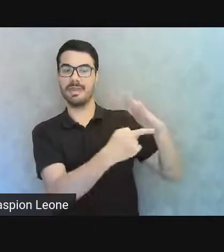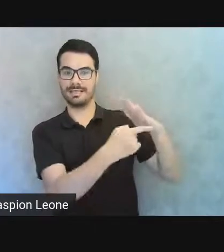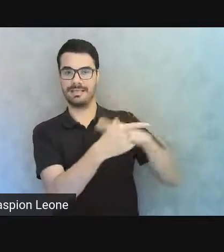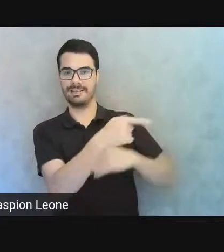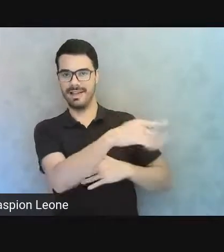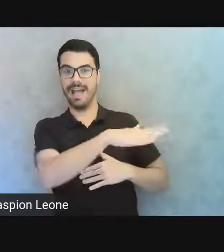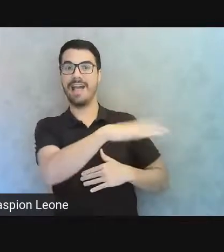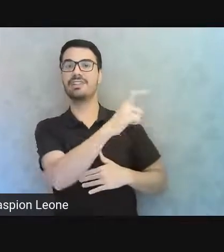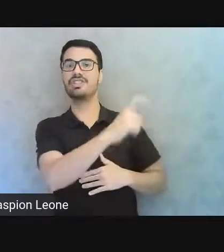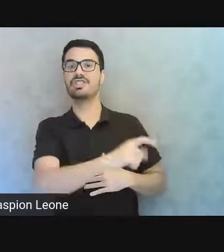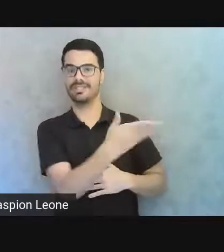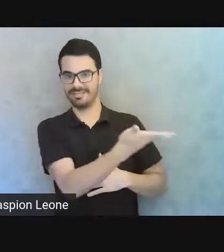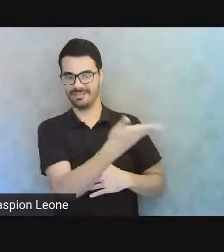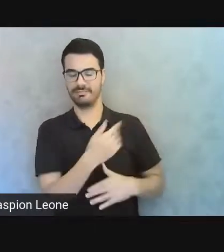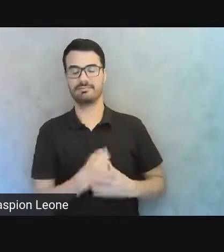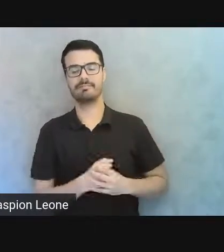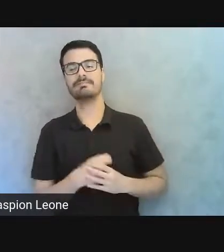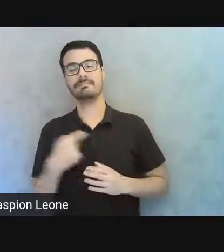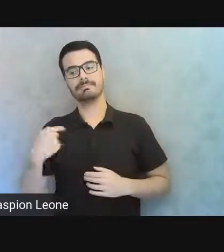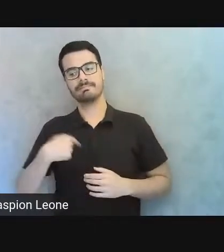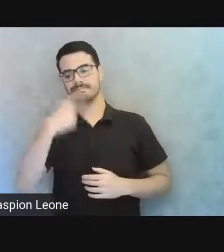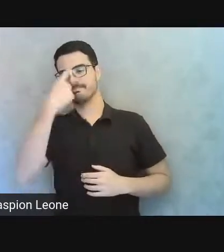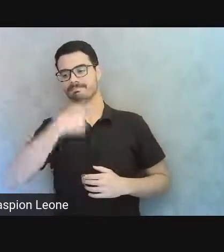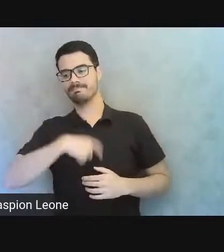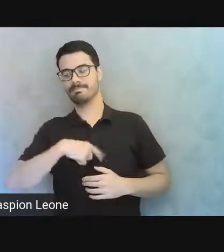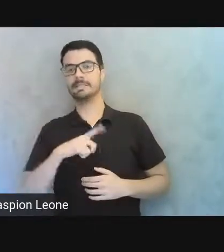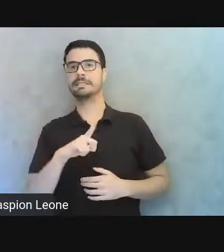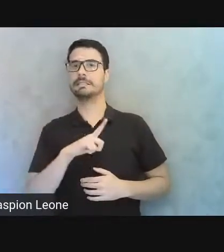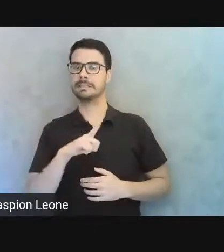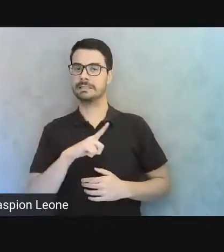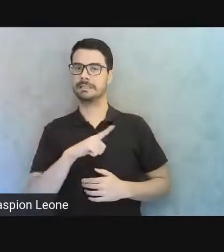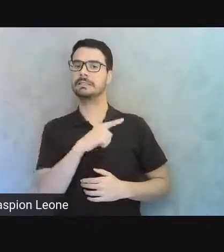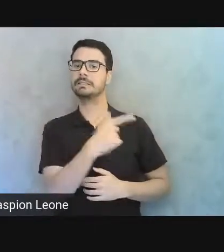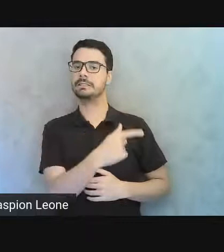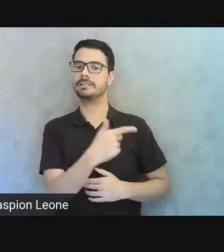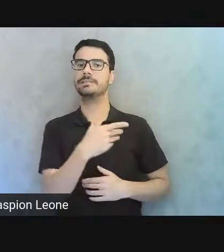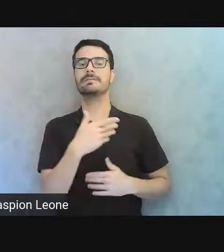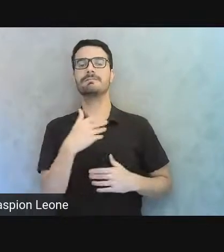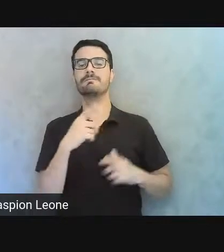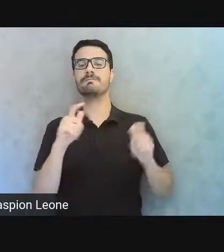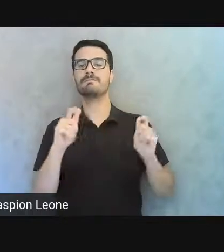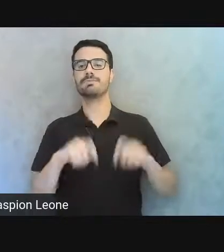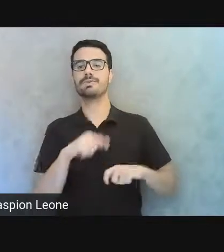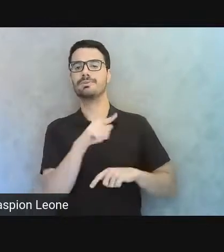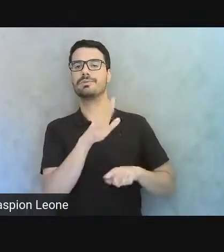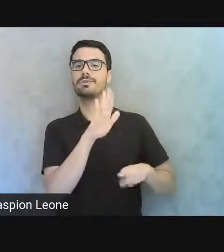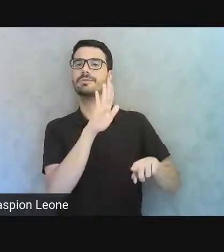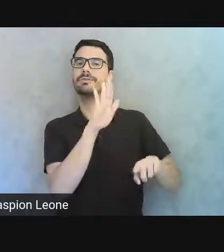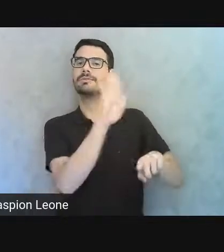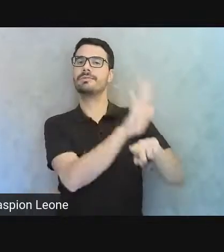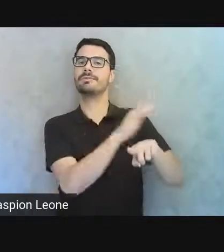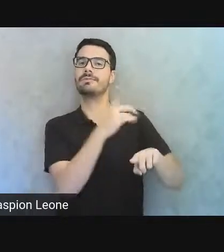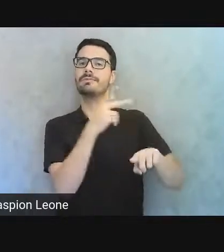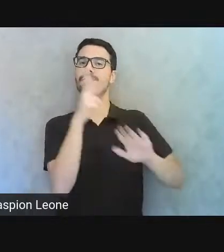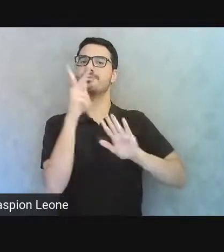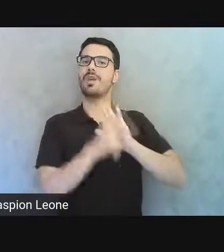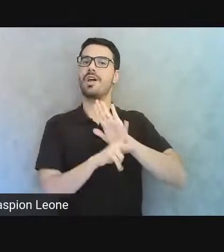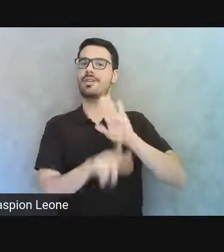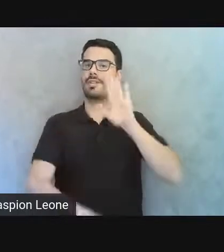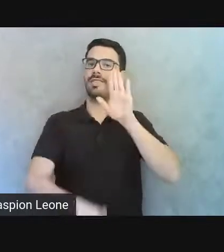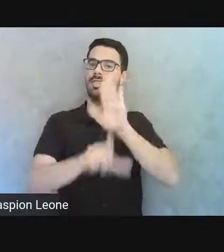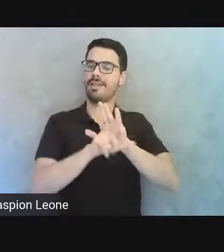X, aquele parlamentar tinha uma maior probabilidade de apresentar um projeto